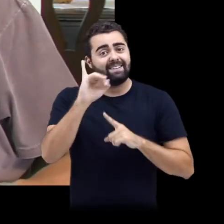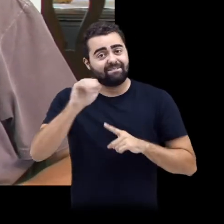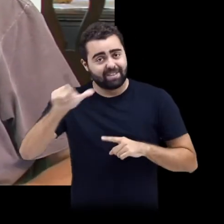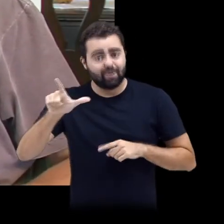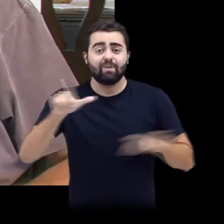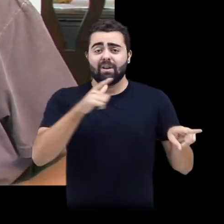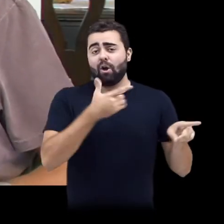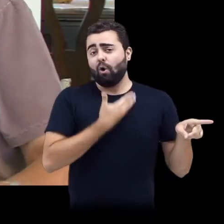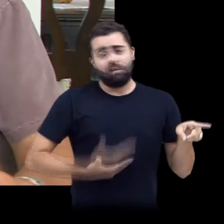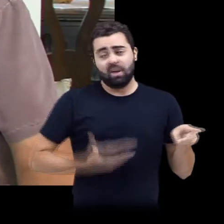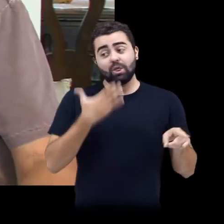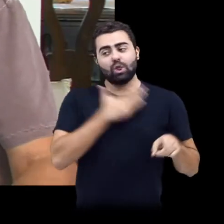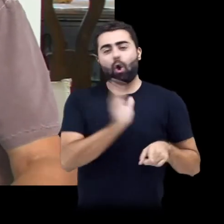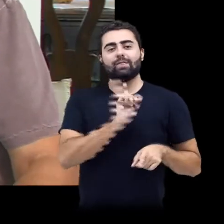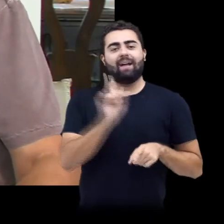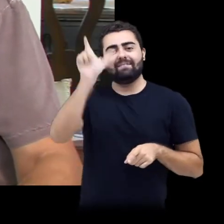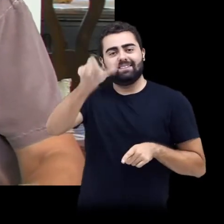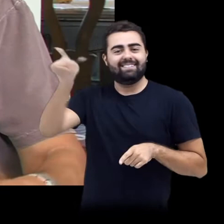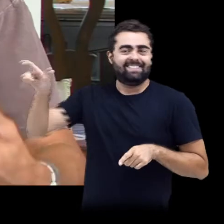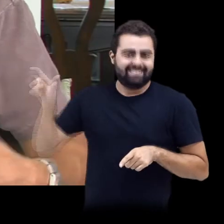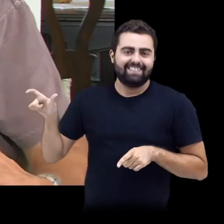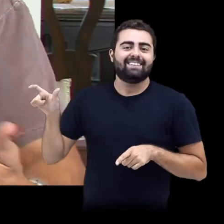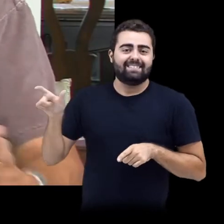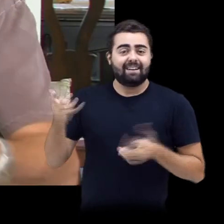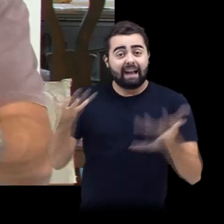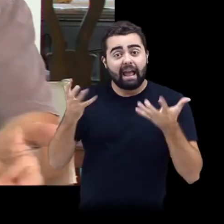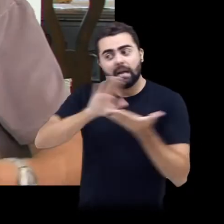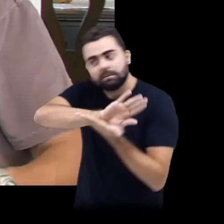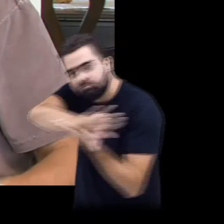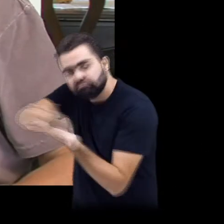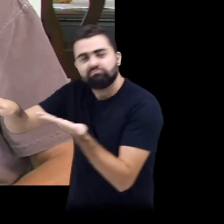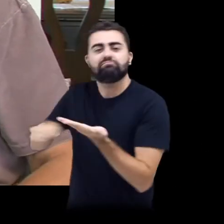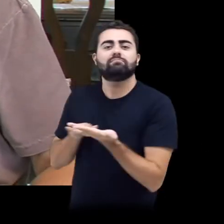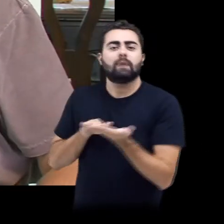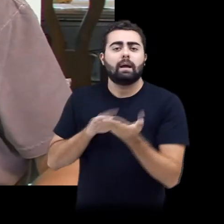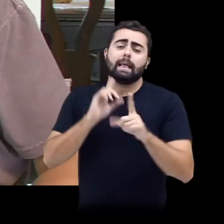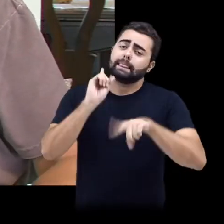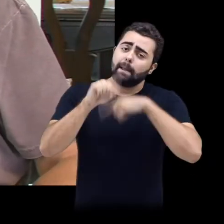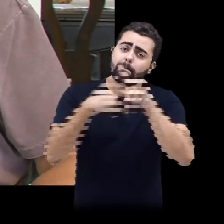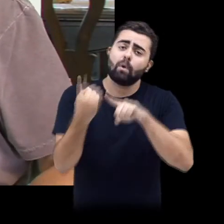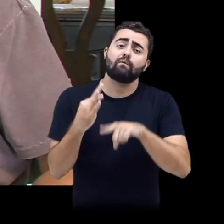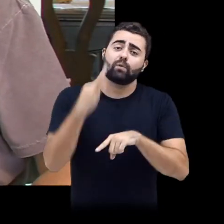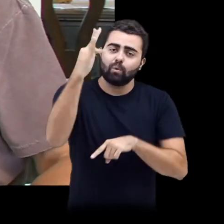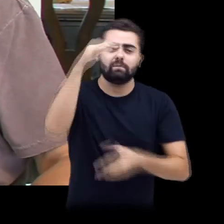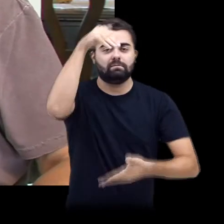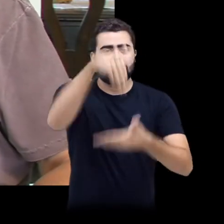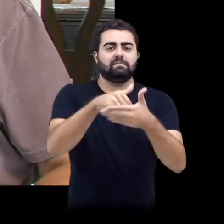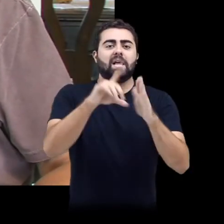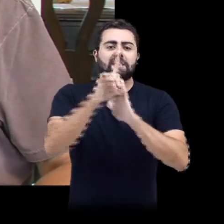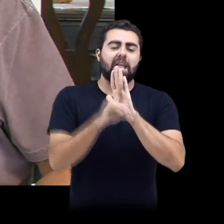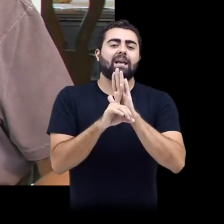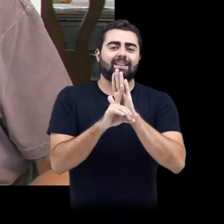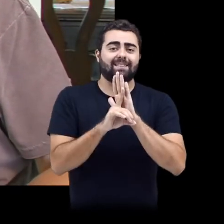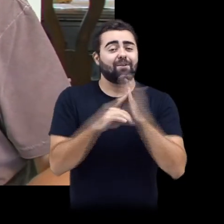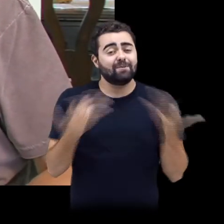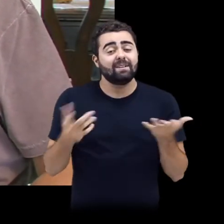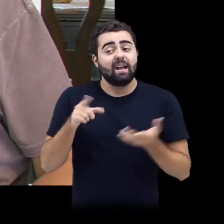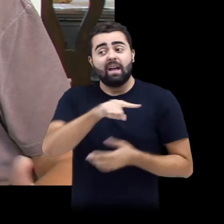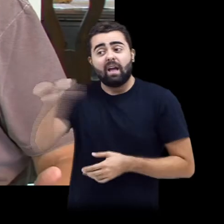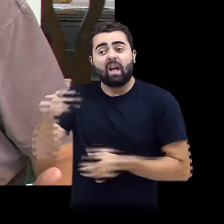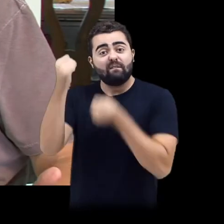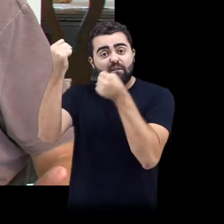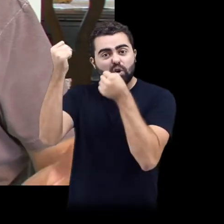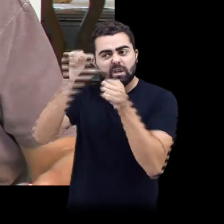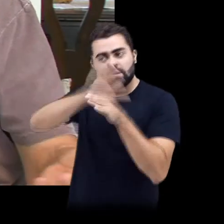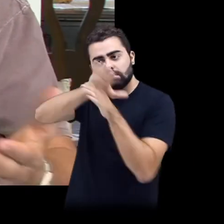democratiza, com as forças já esmagadas, né? Você procura fazer, aí você tem o controle. Por